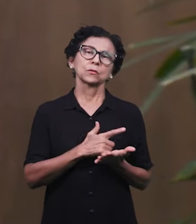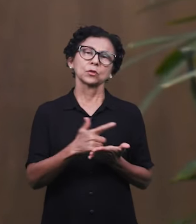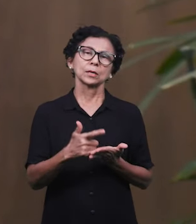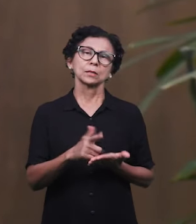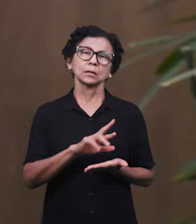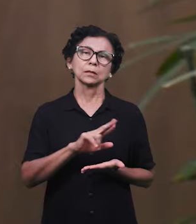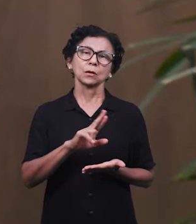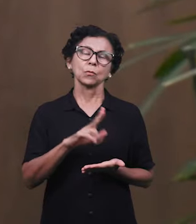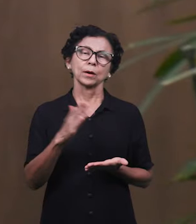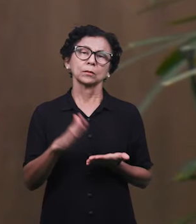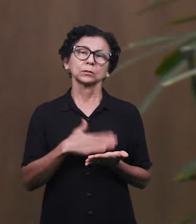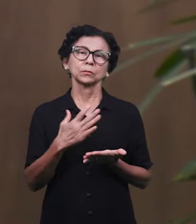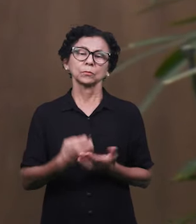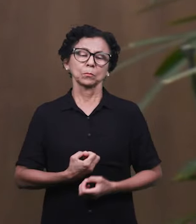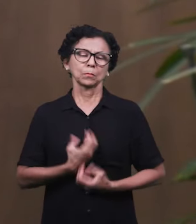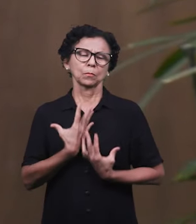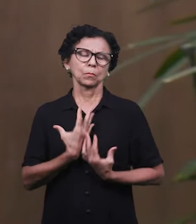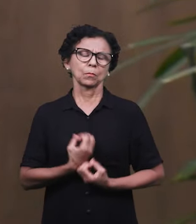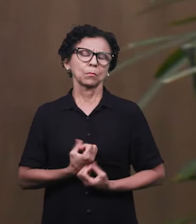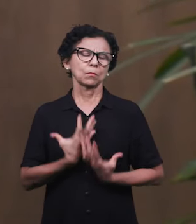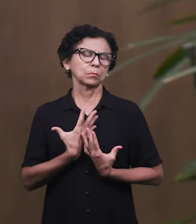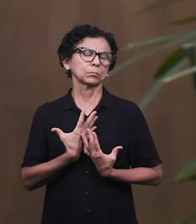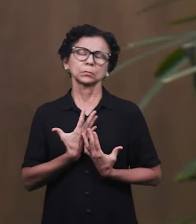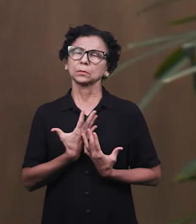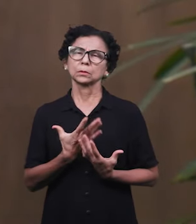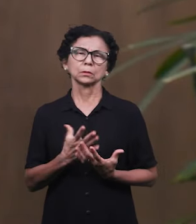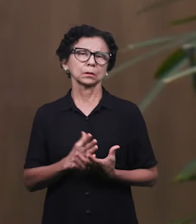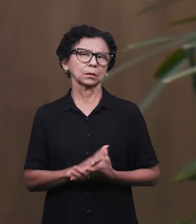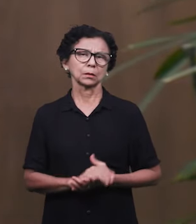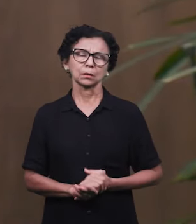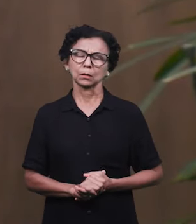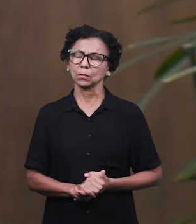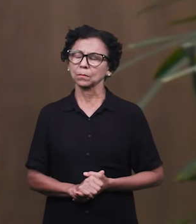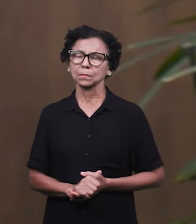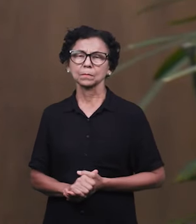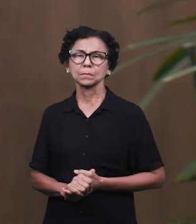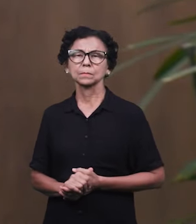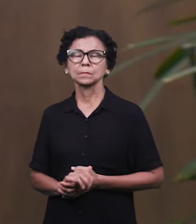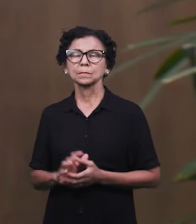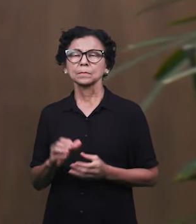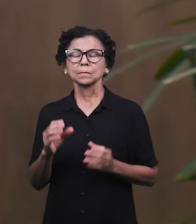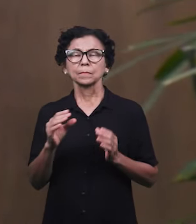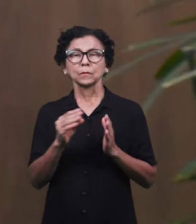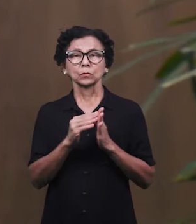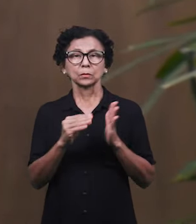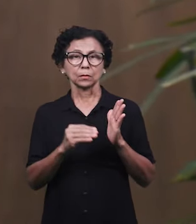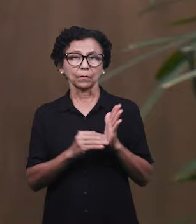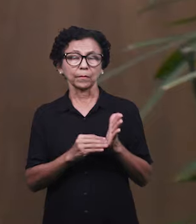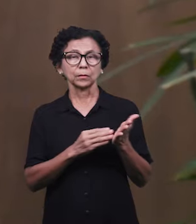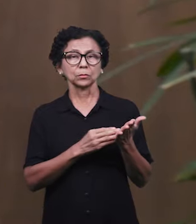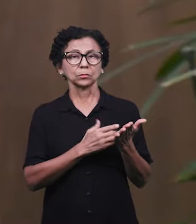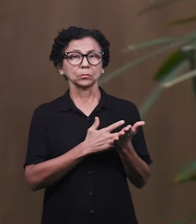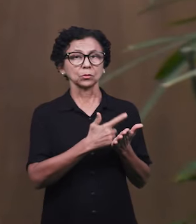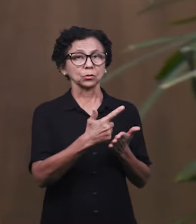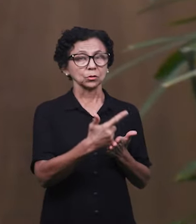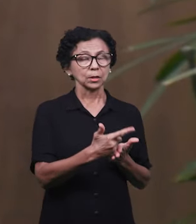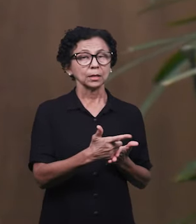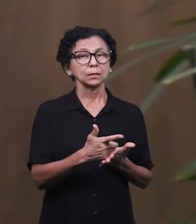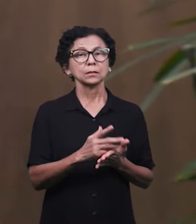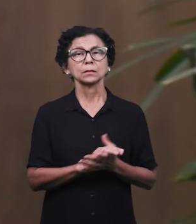narrativa descritiva. Há uma preocupação ali de descrever a respeito dos fatos. Então,